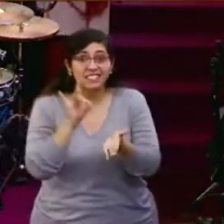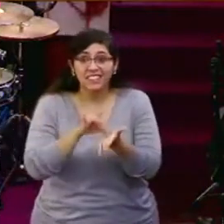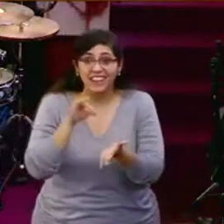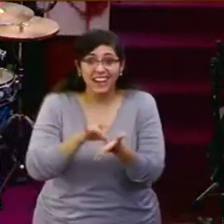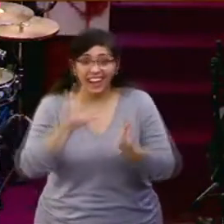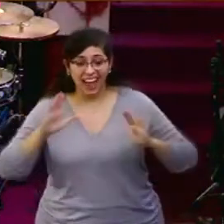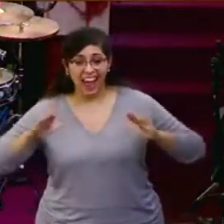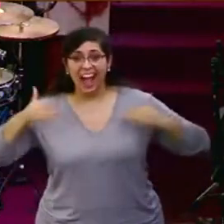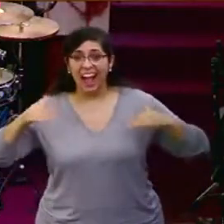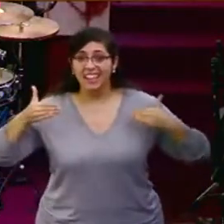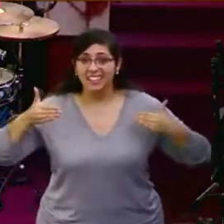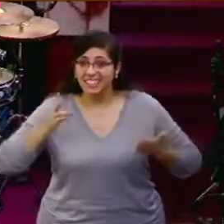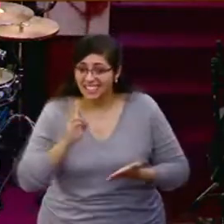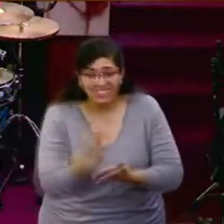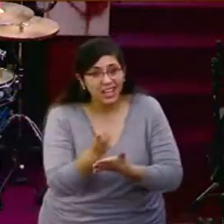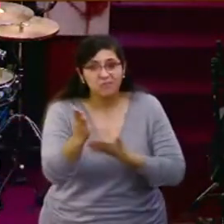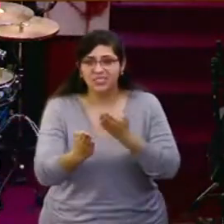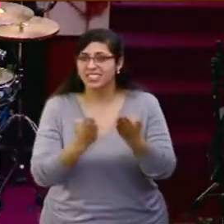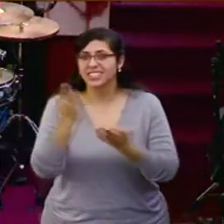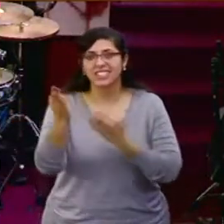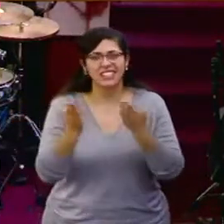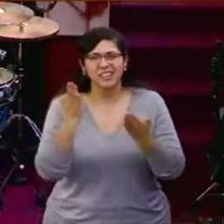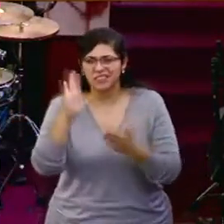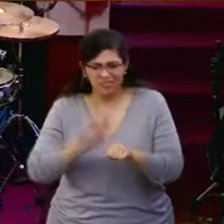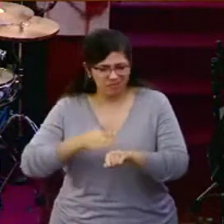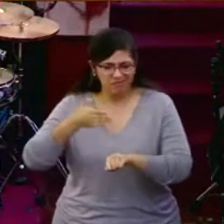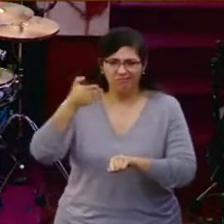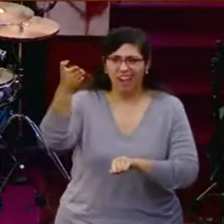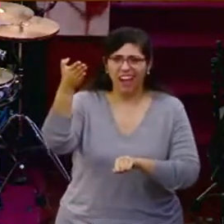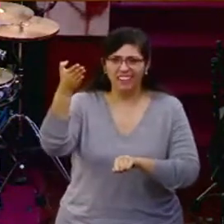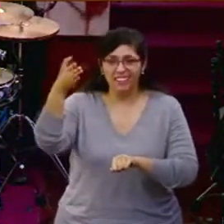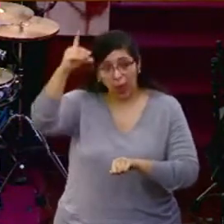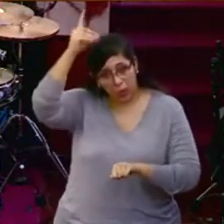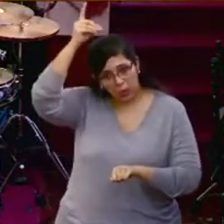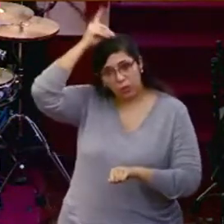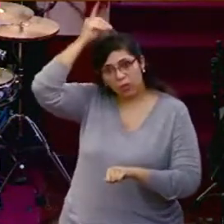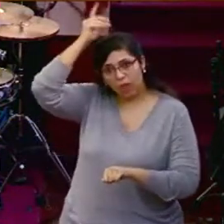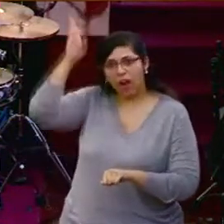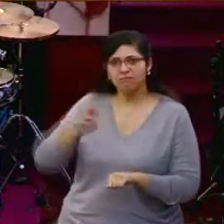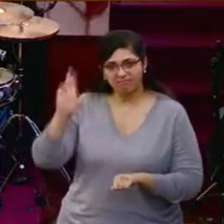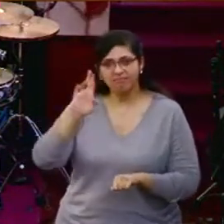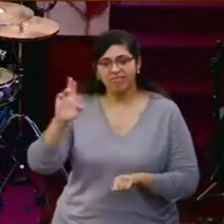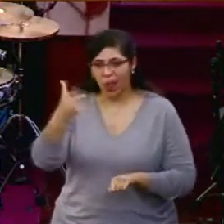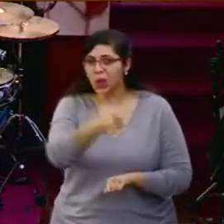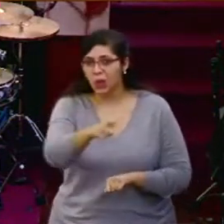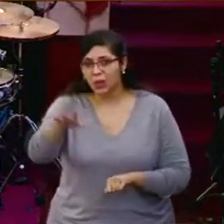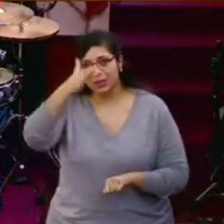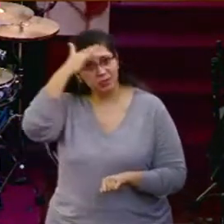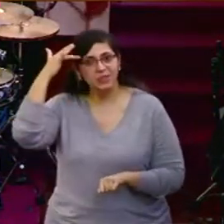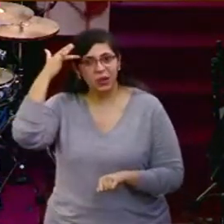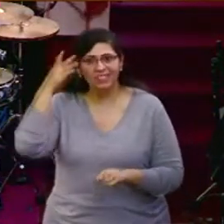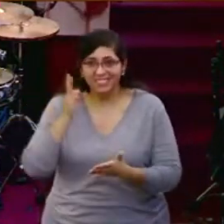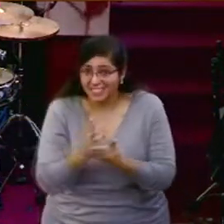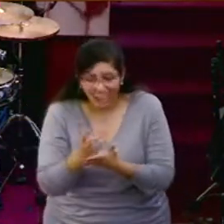em cumprir o seu serviço seu ministério em exercitar o seu dom geralmente em favor dos outros eu